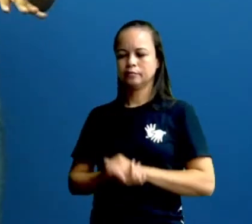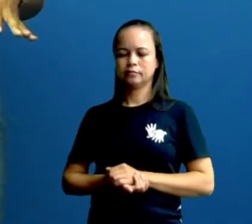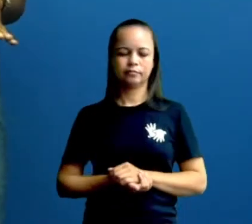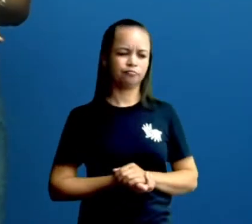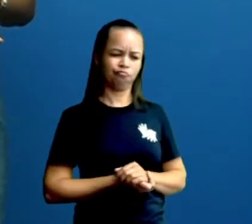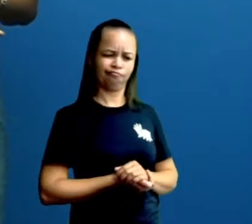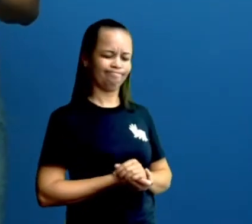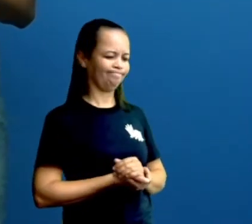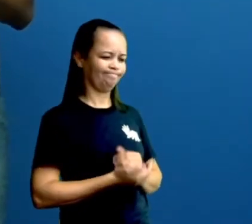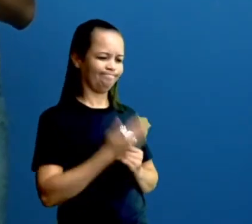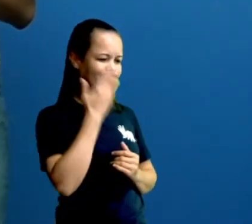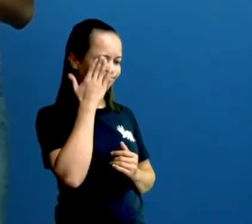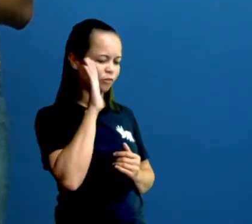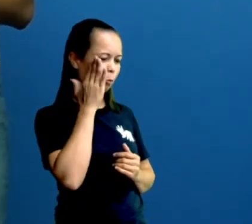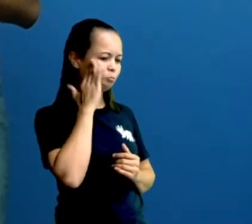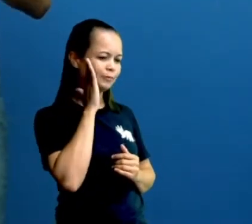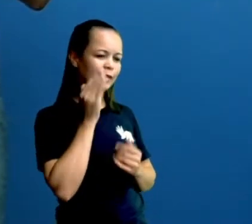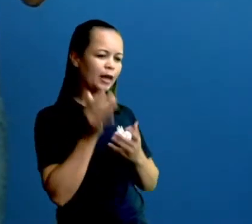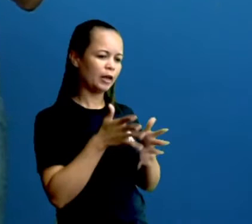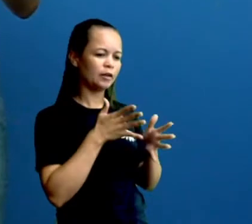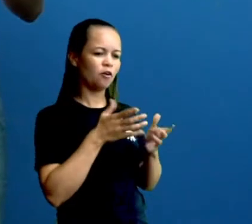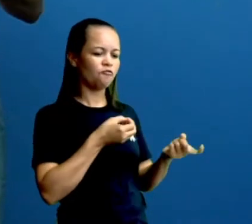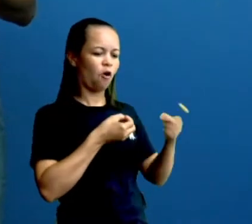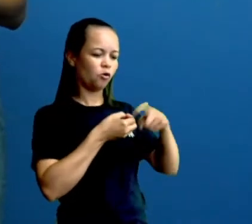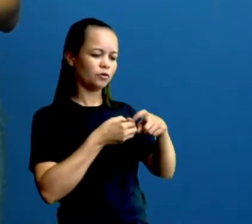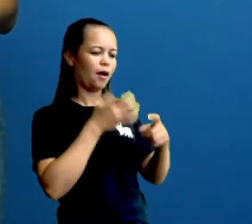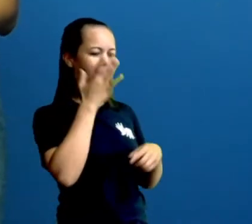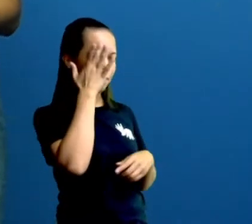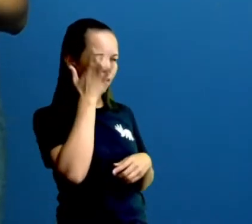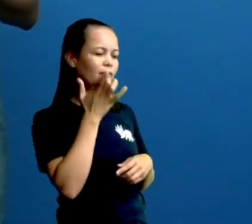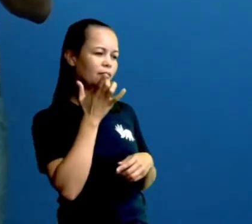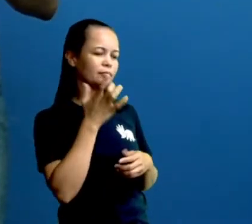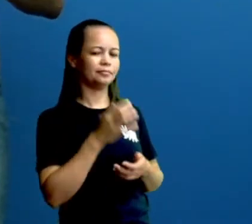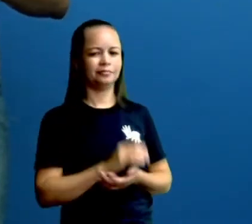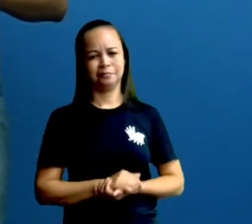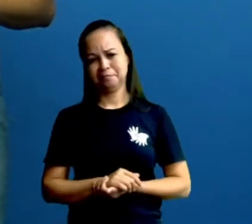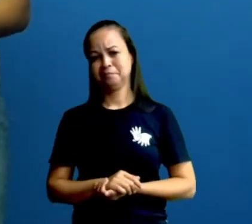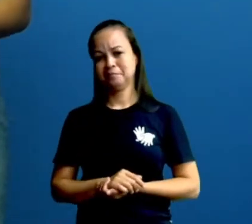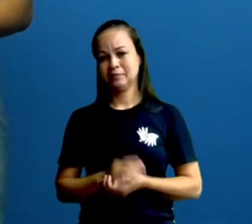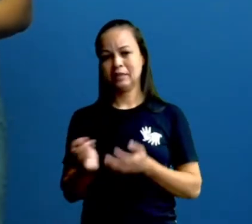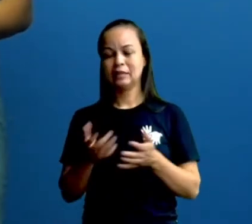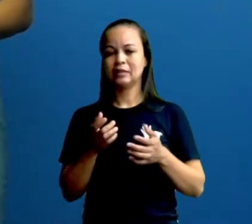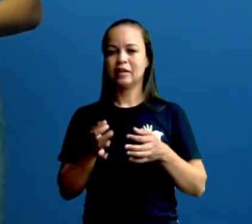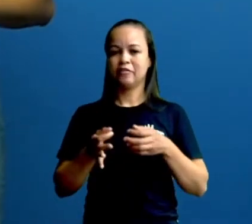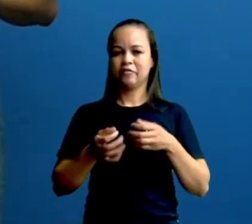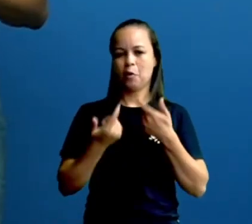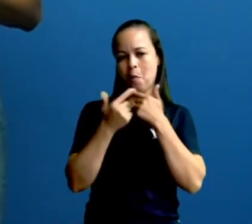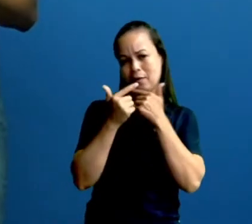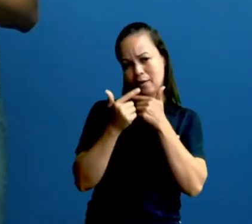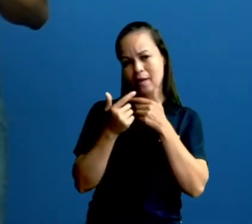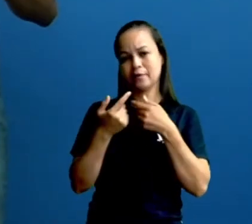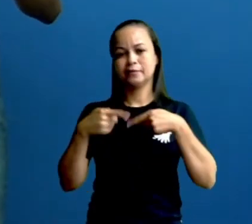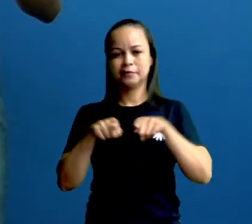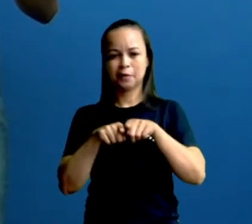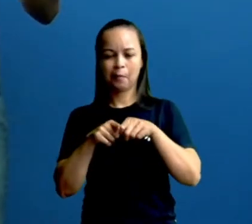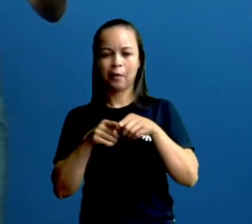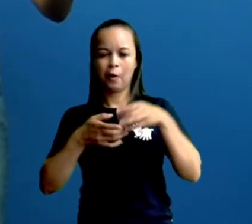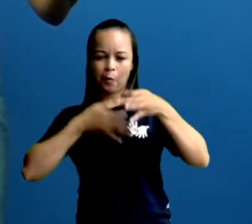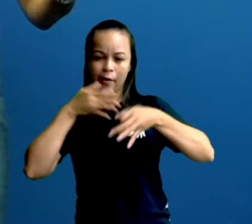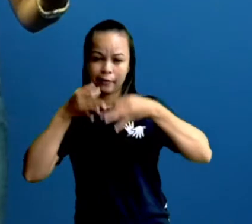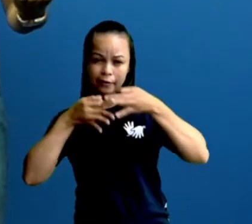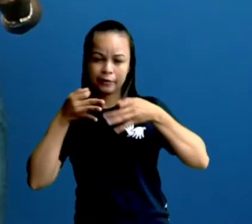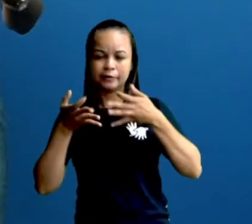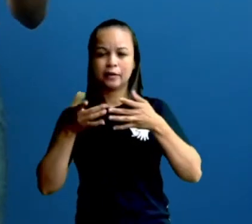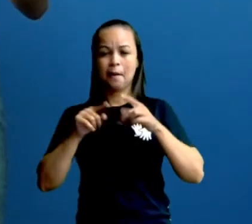não suficiente, tenho que voltar amanhã. Então, houve aí uma graça, houve aí uma crítica, mas aí